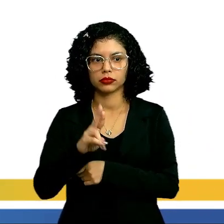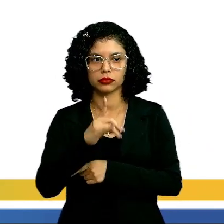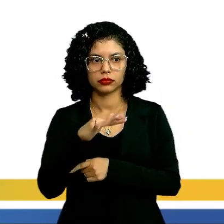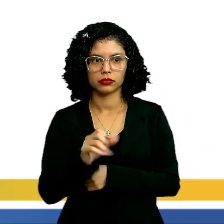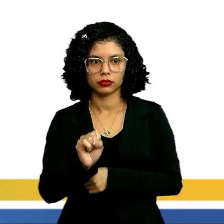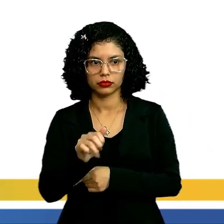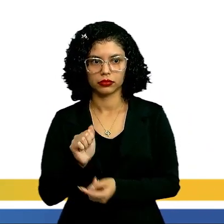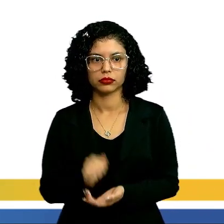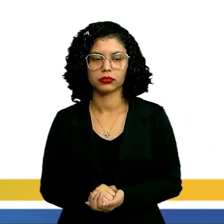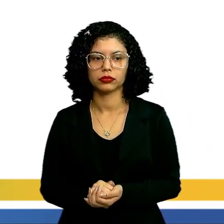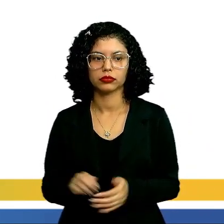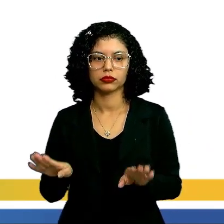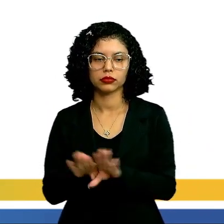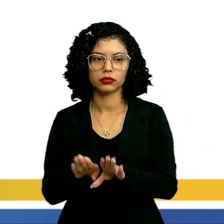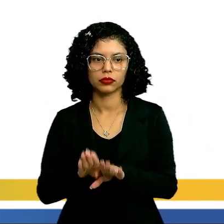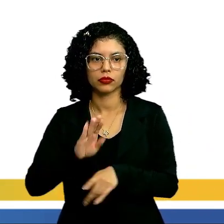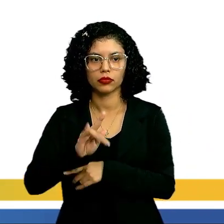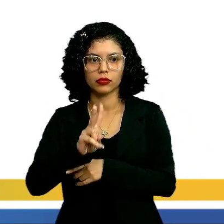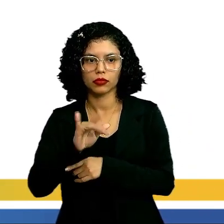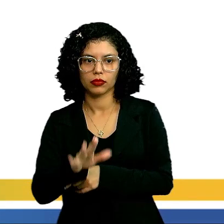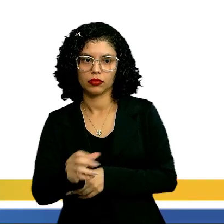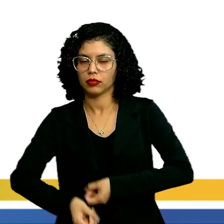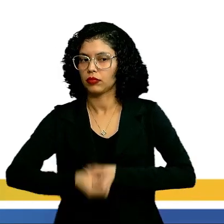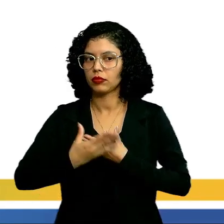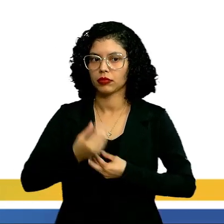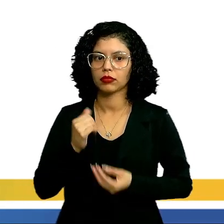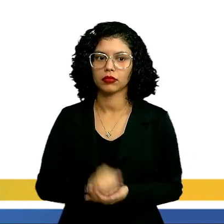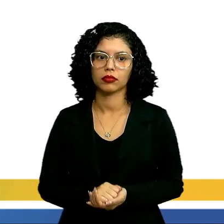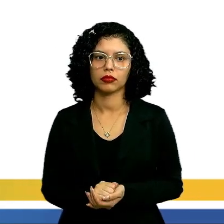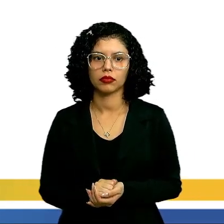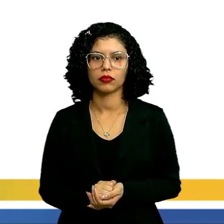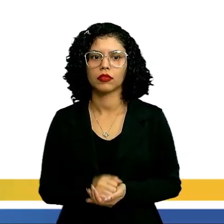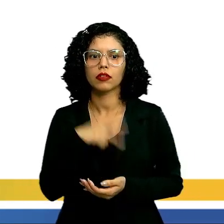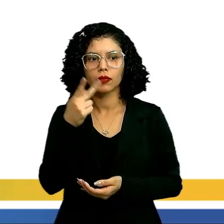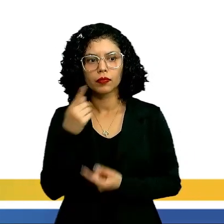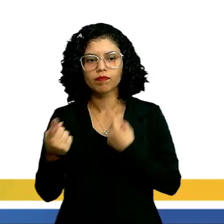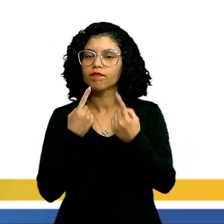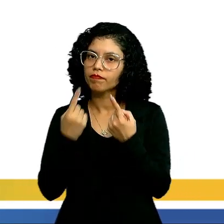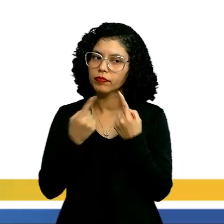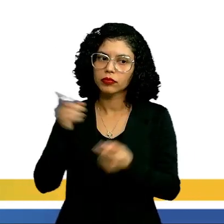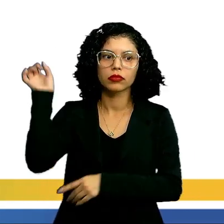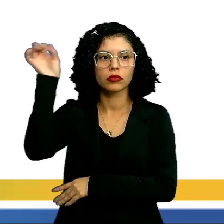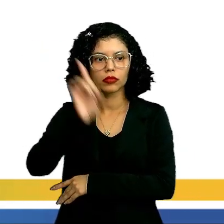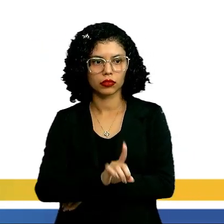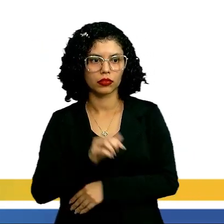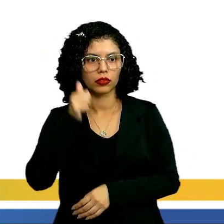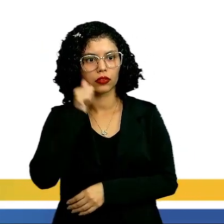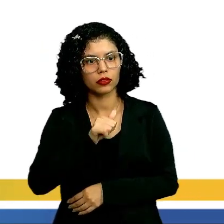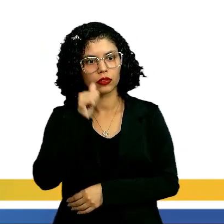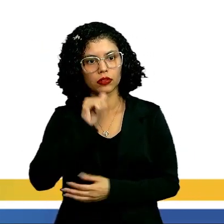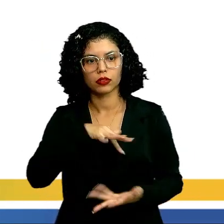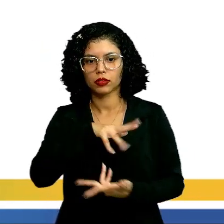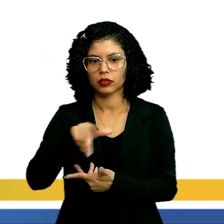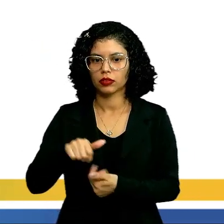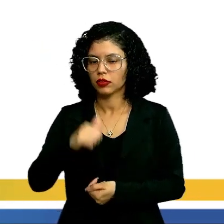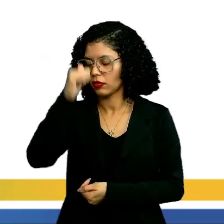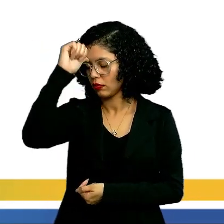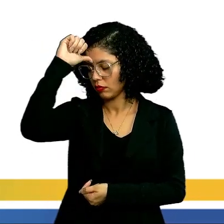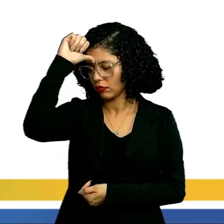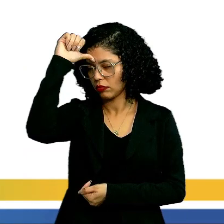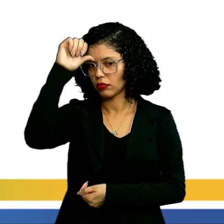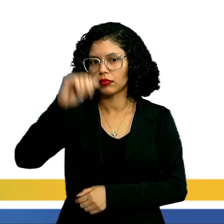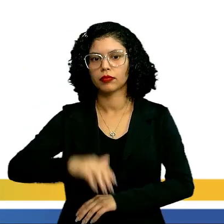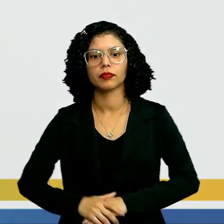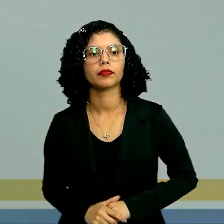eram homossexuais. E Millions Poet detonou uma discussão sobre os direitos da mulher no